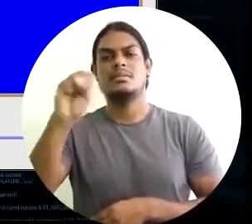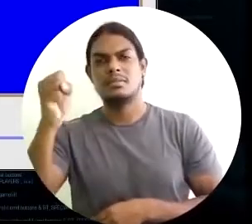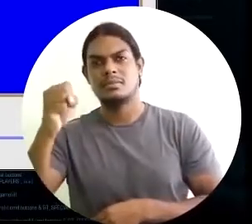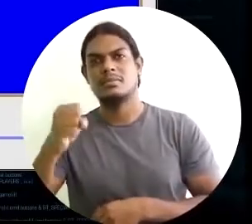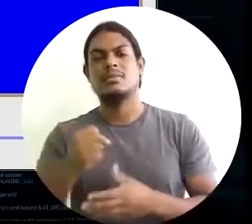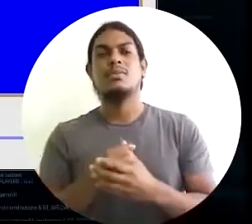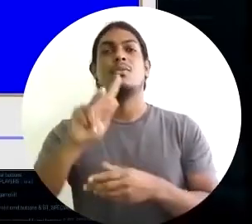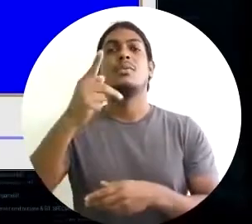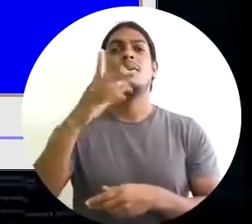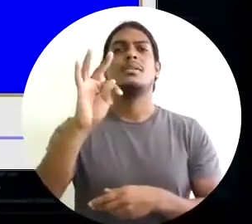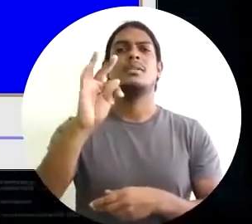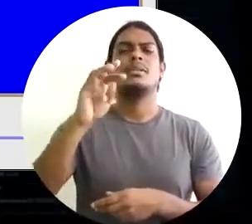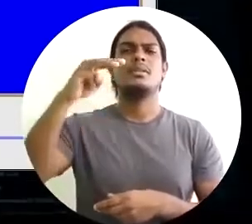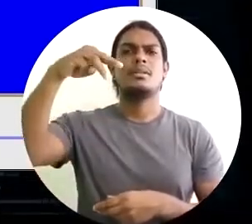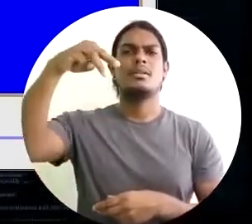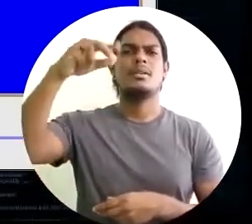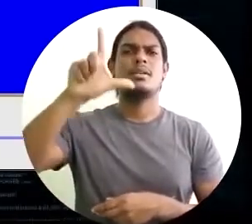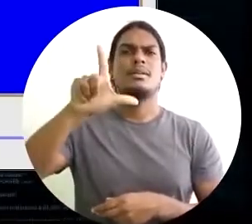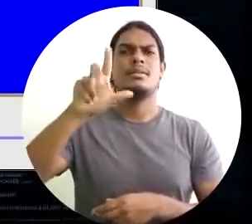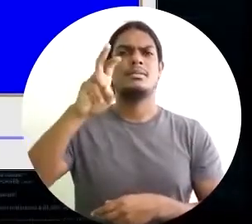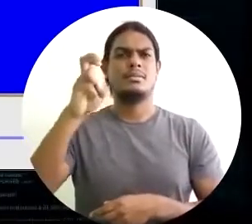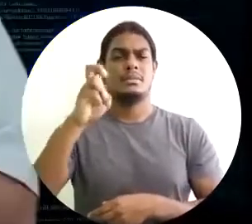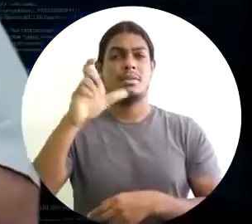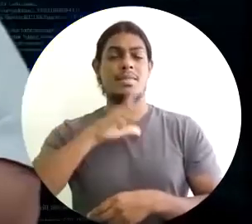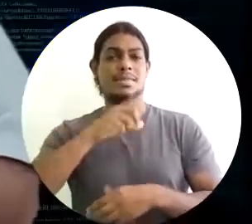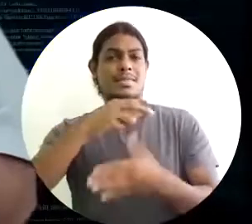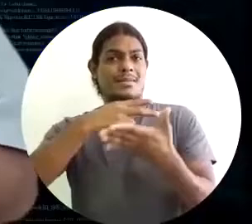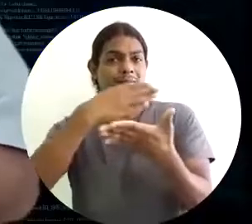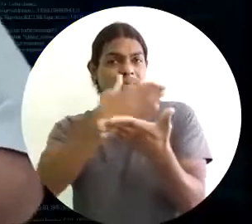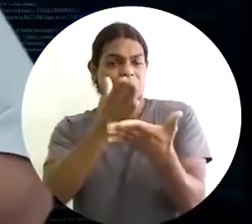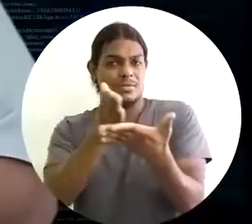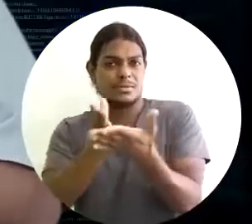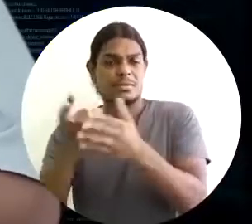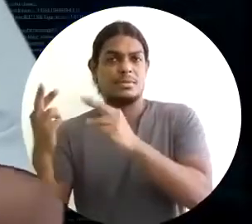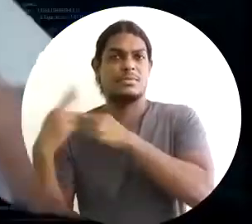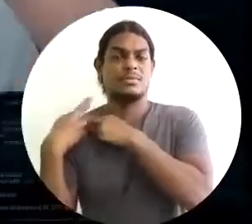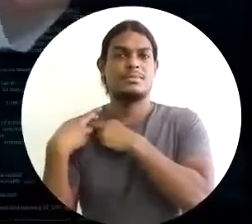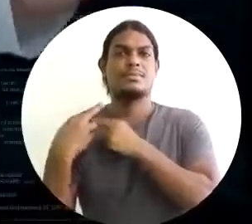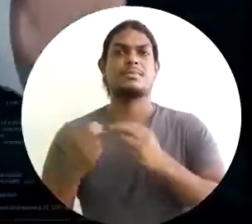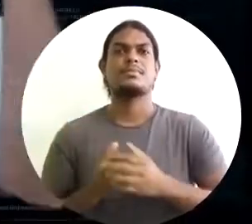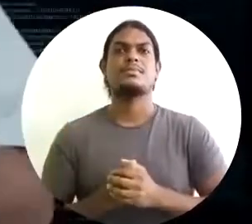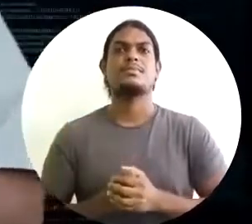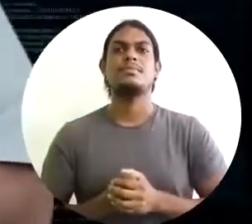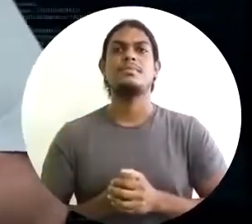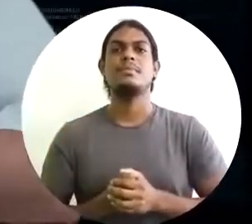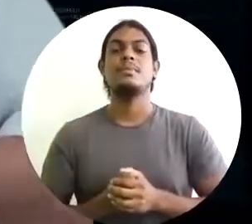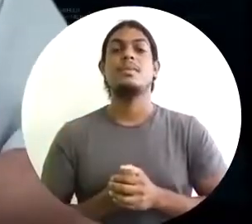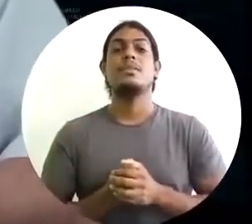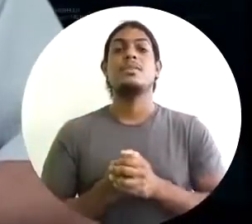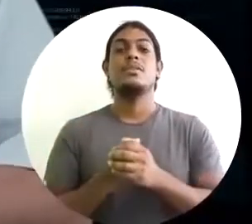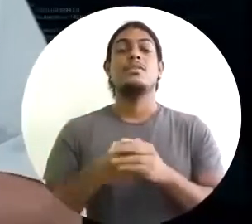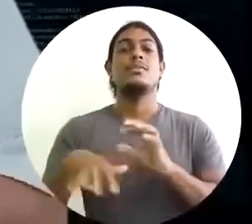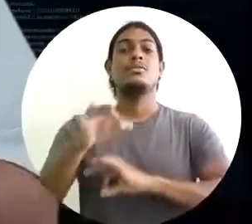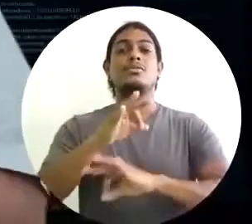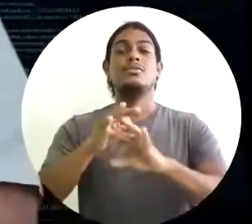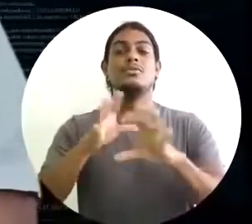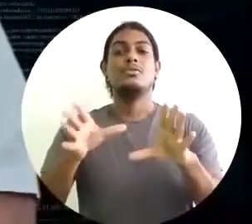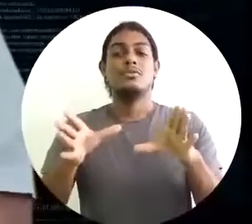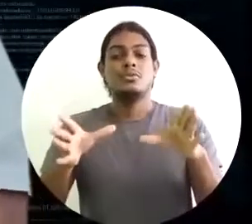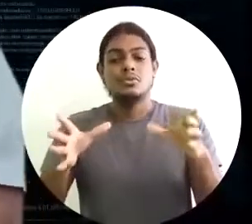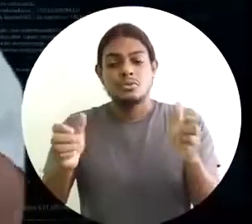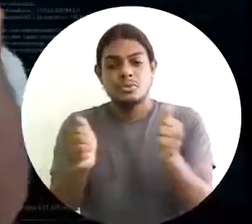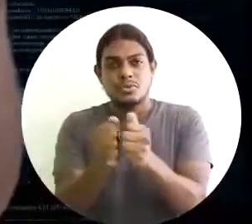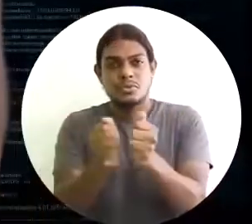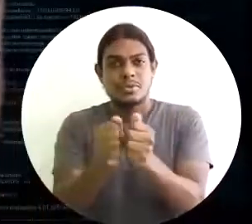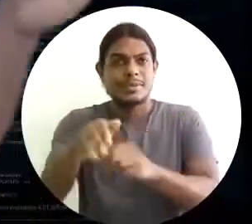HTML5 houve divisões de responsabilidades. Em vez de estar tudo junto num único arquivo, que ia